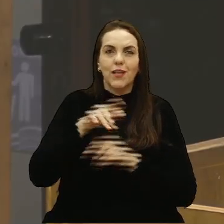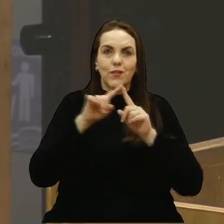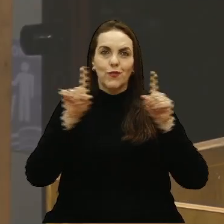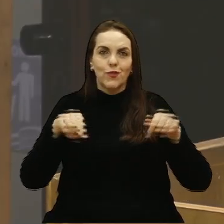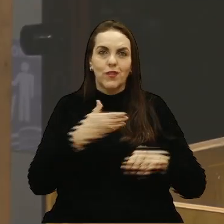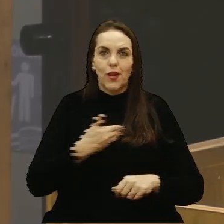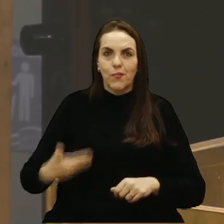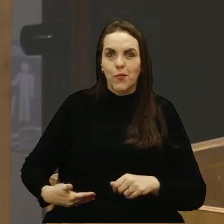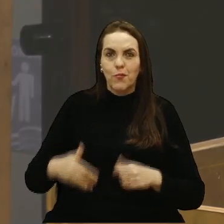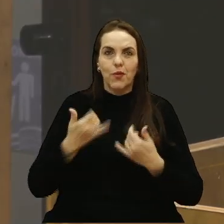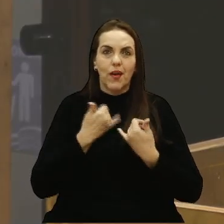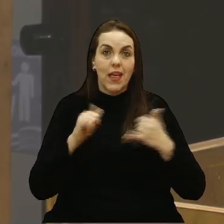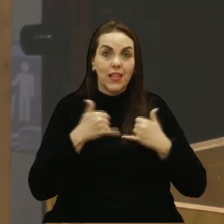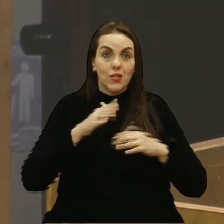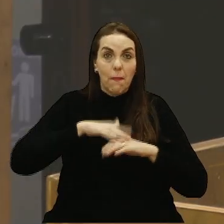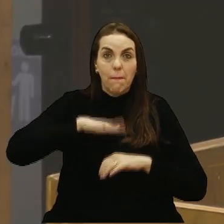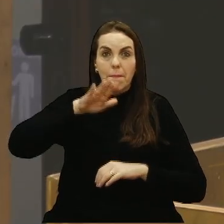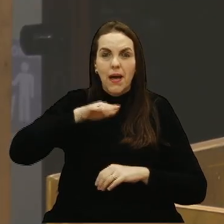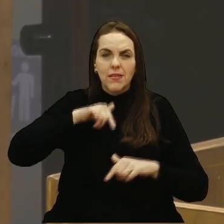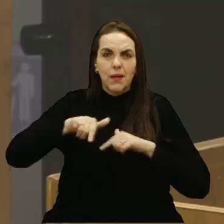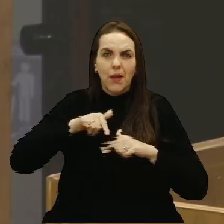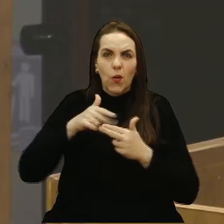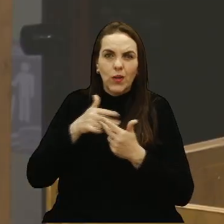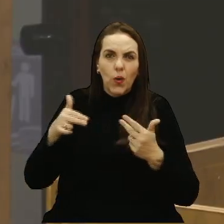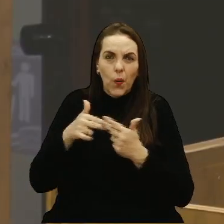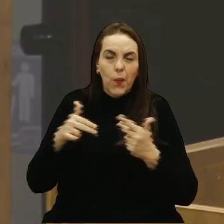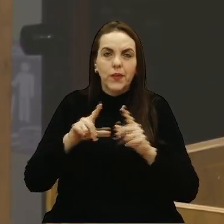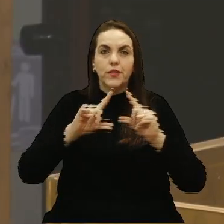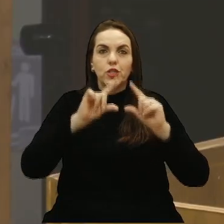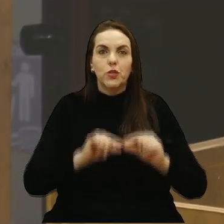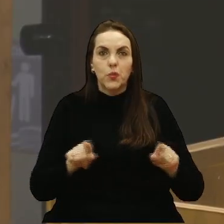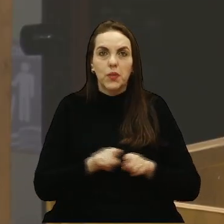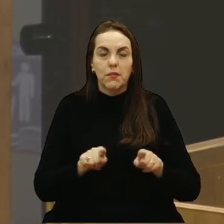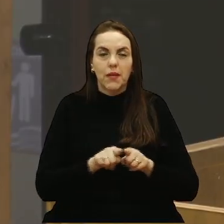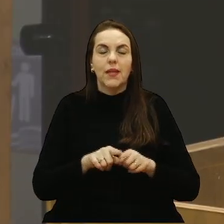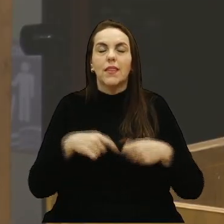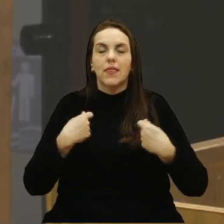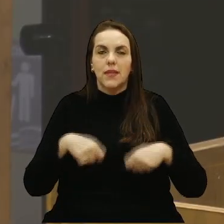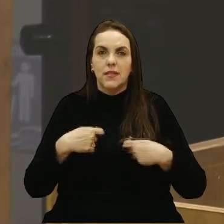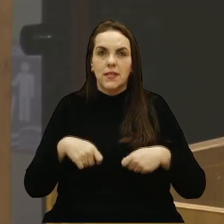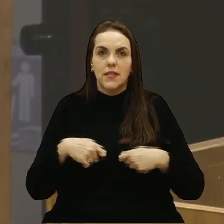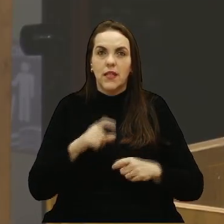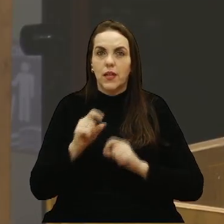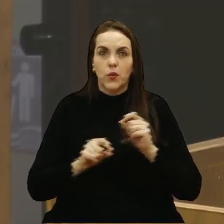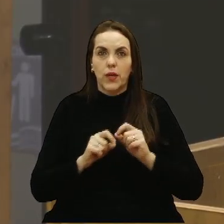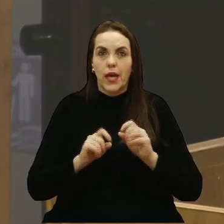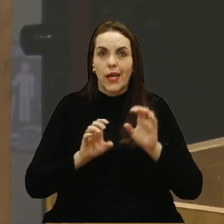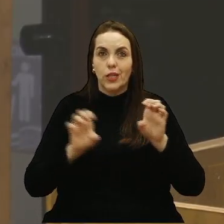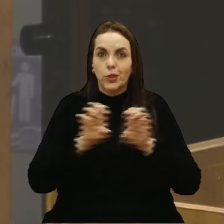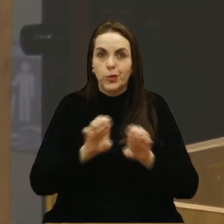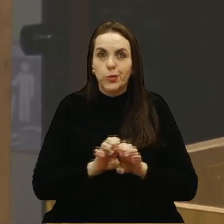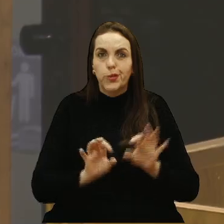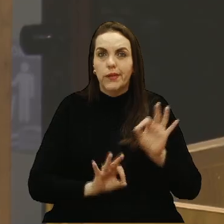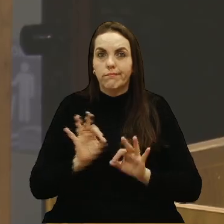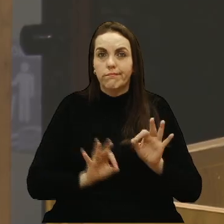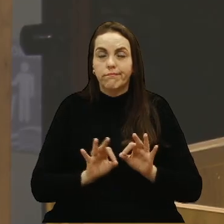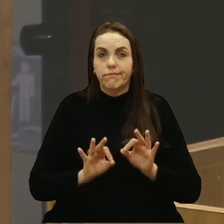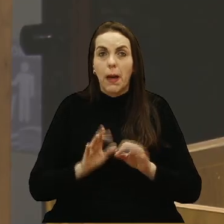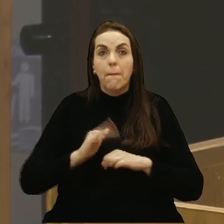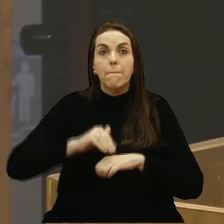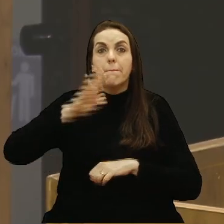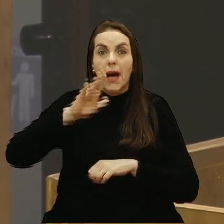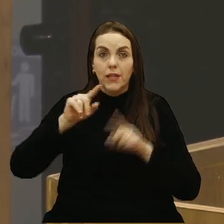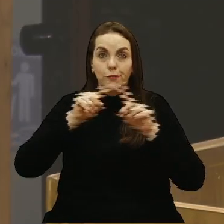outras questões, né? E também diminuímos a necessidade de reestruturação, aumento de quadro e aumento de custo da